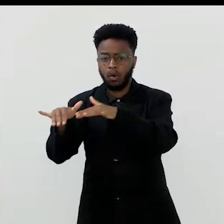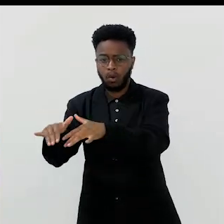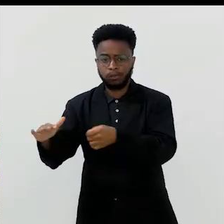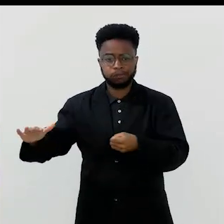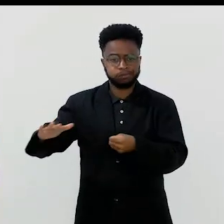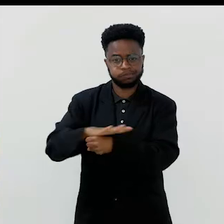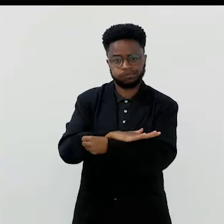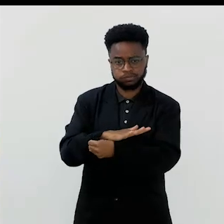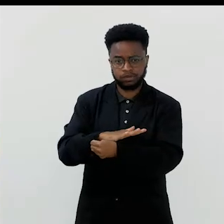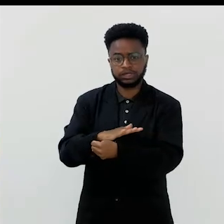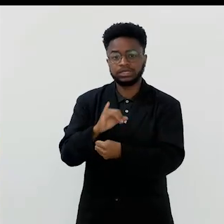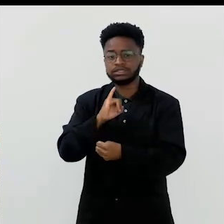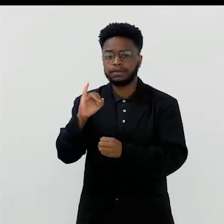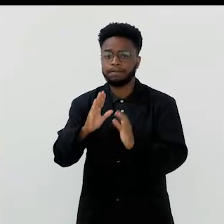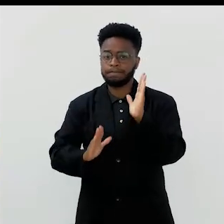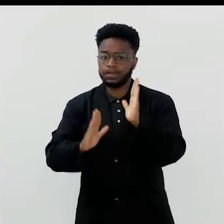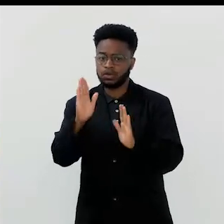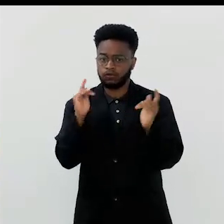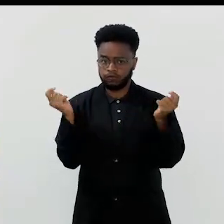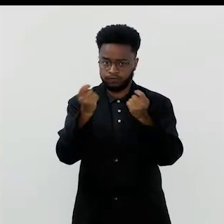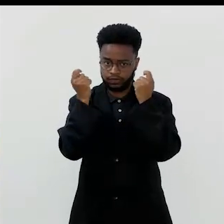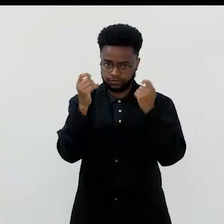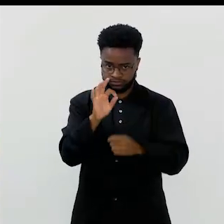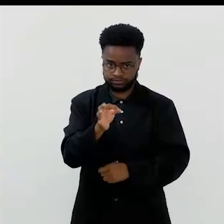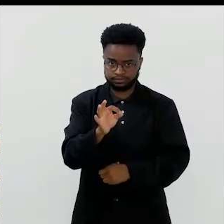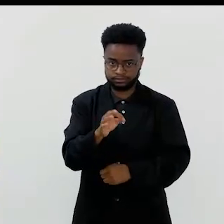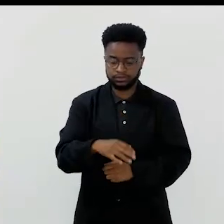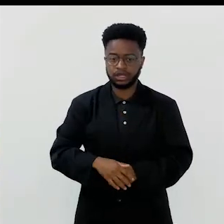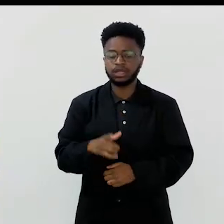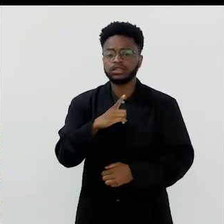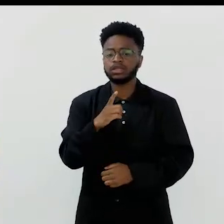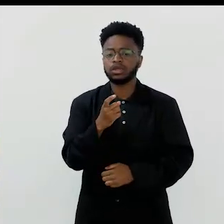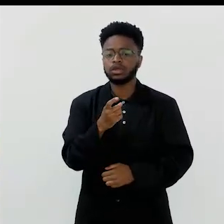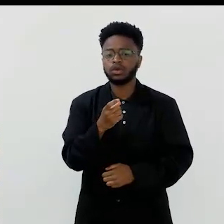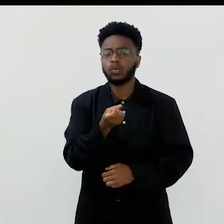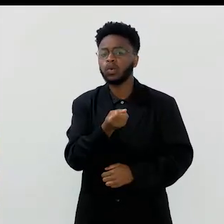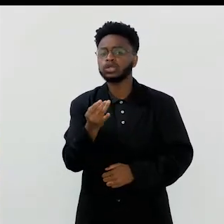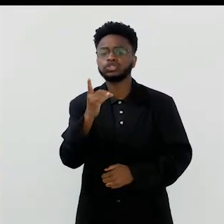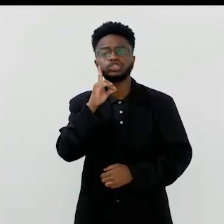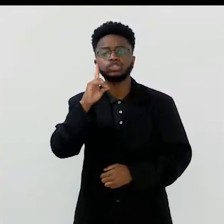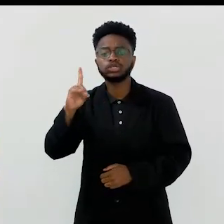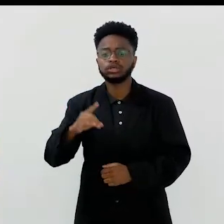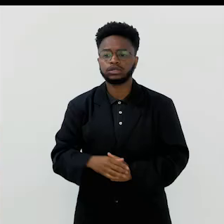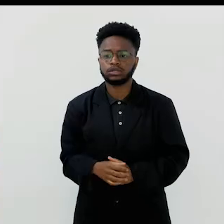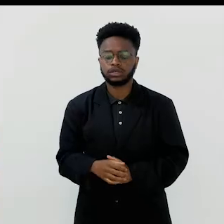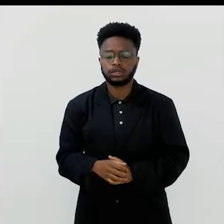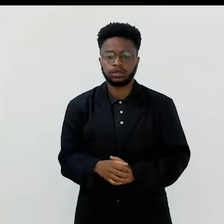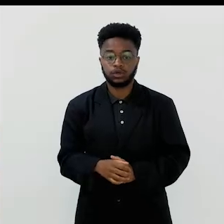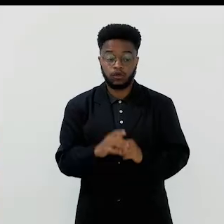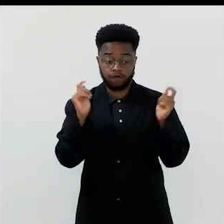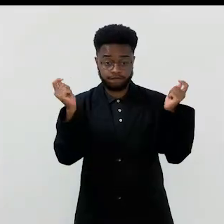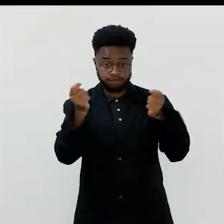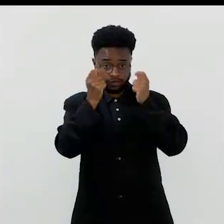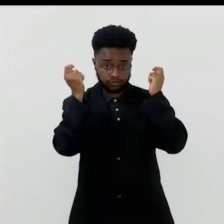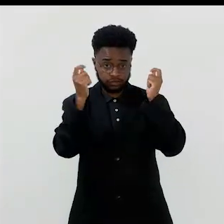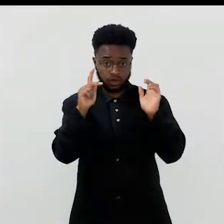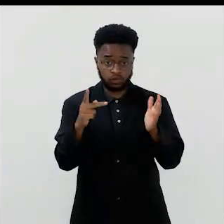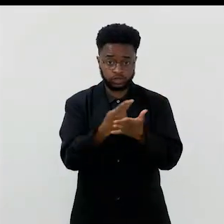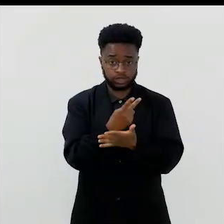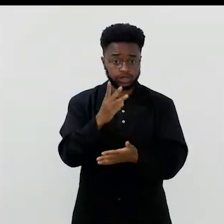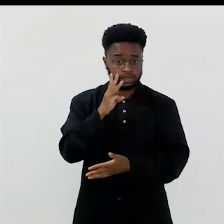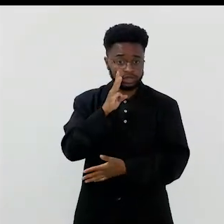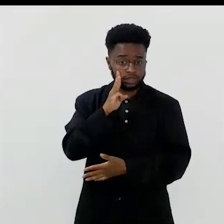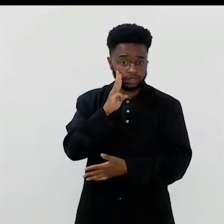lotação completa, total, no período do festival, né? Isso. Quantos dias são os festivais? O festival,